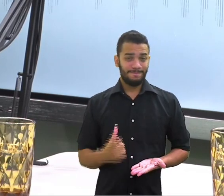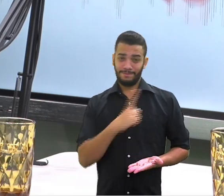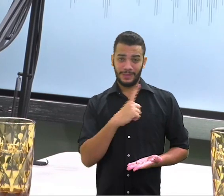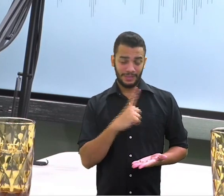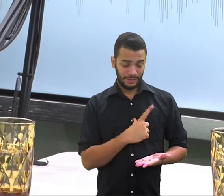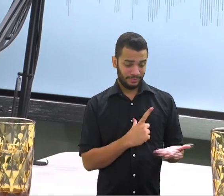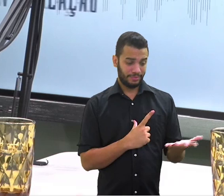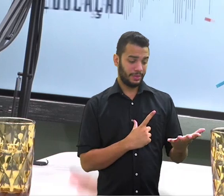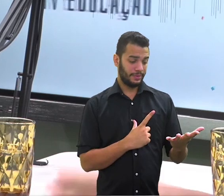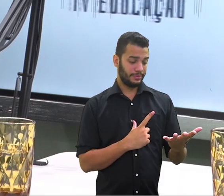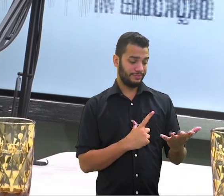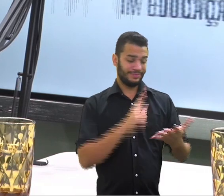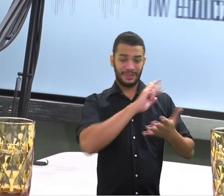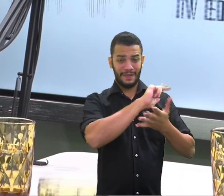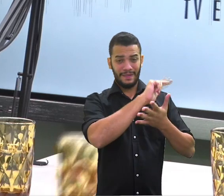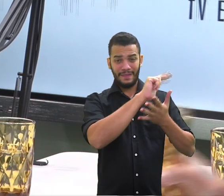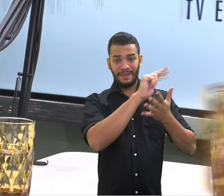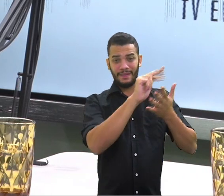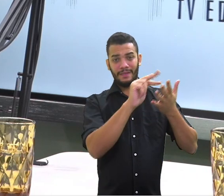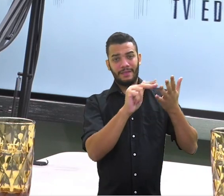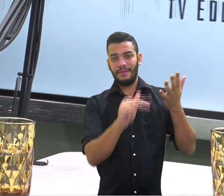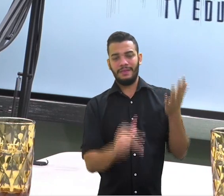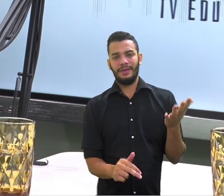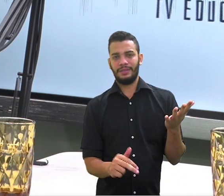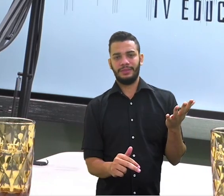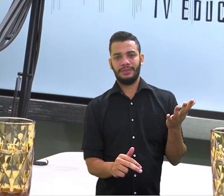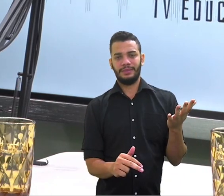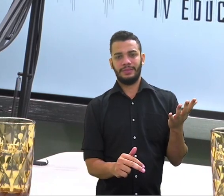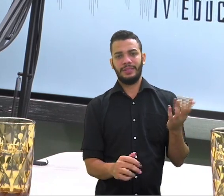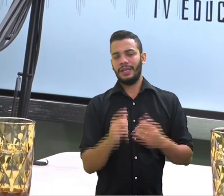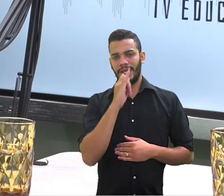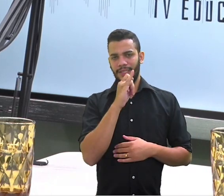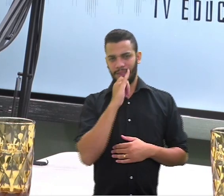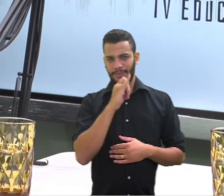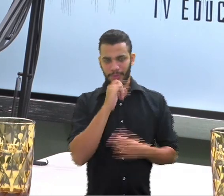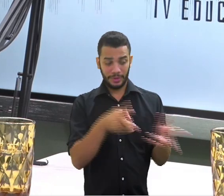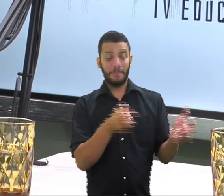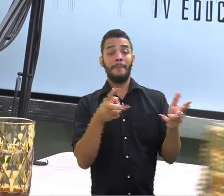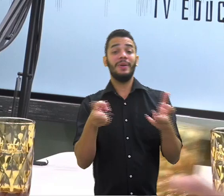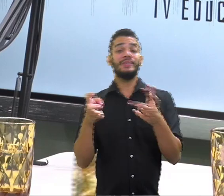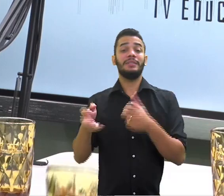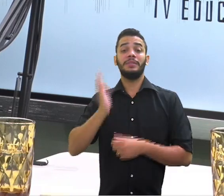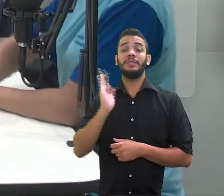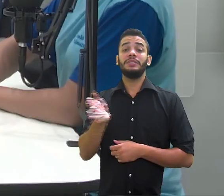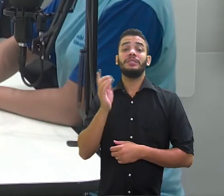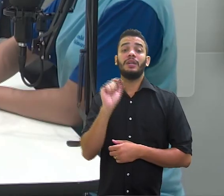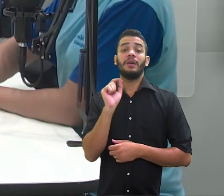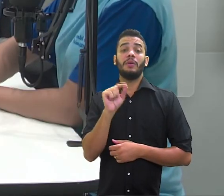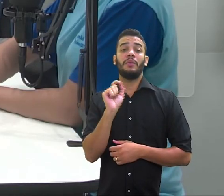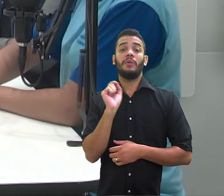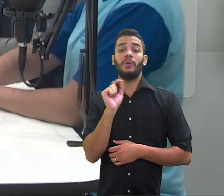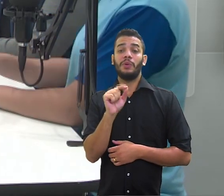ouvir e que não gosto muito. Vai dar nada para mim, não. Eu sou de menor. Por